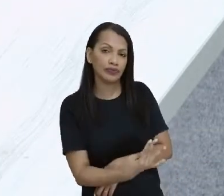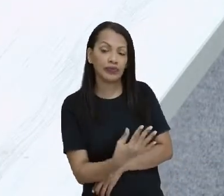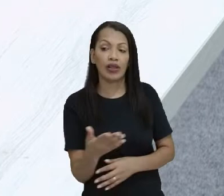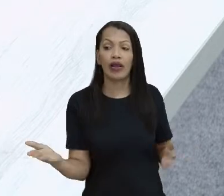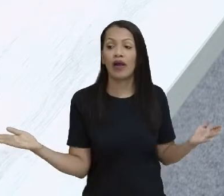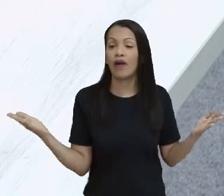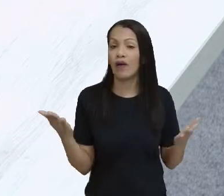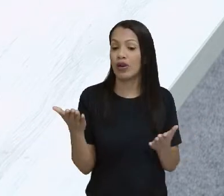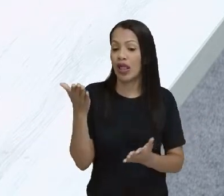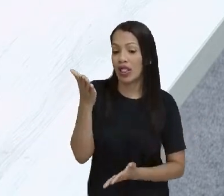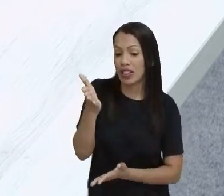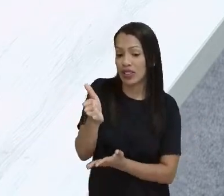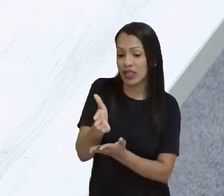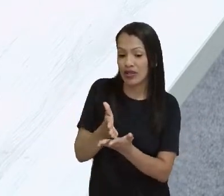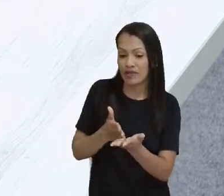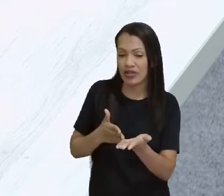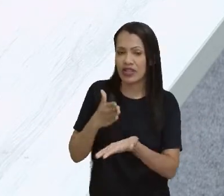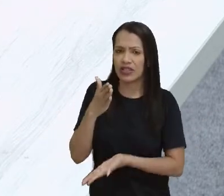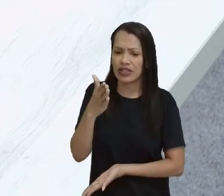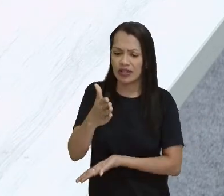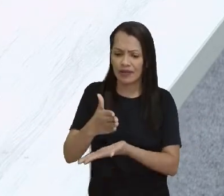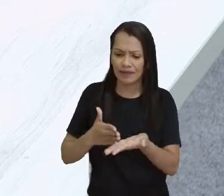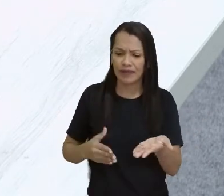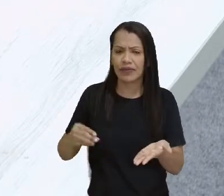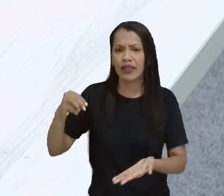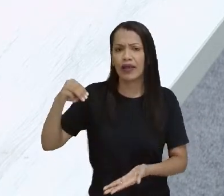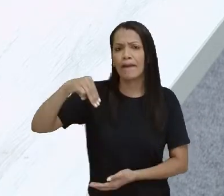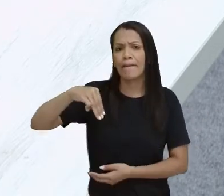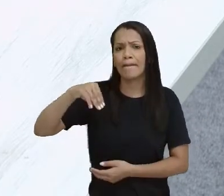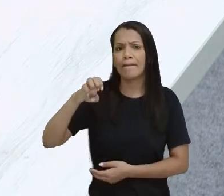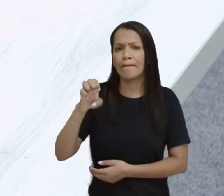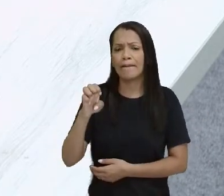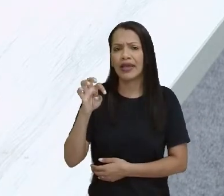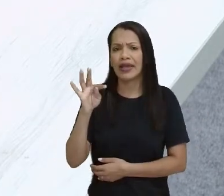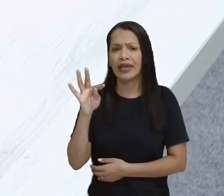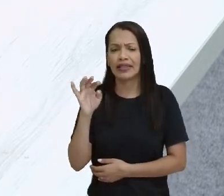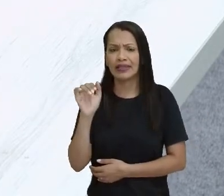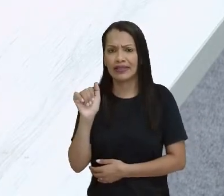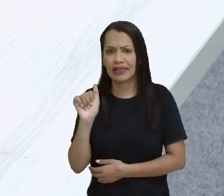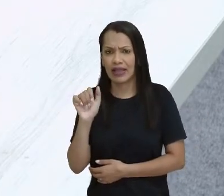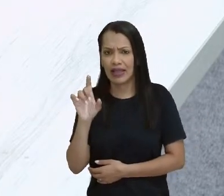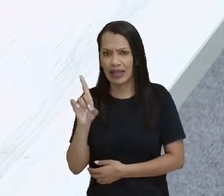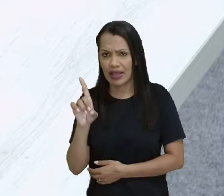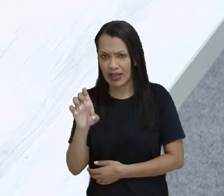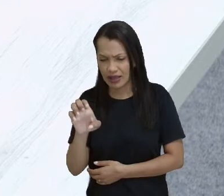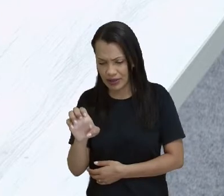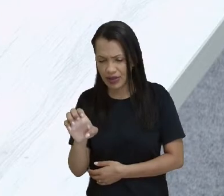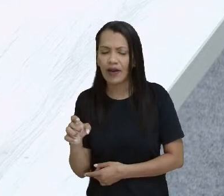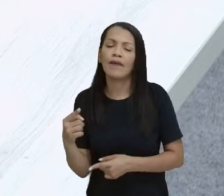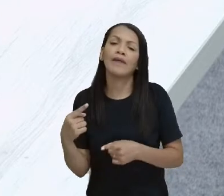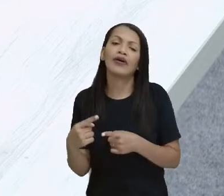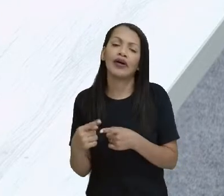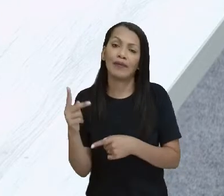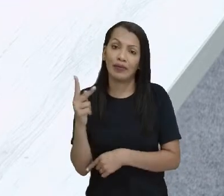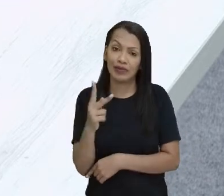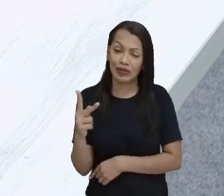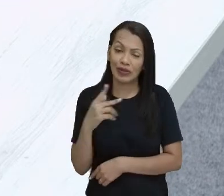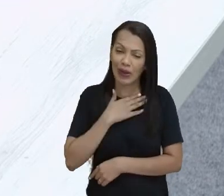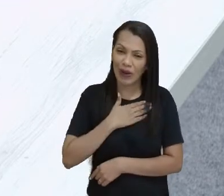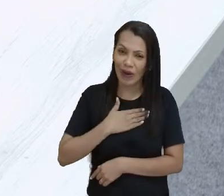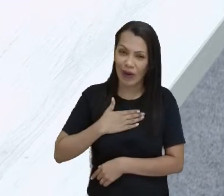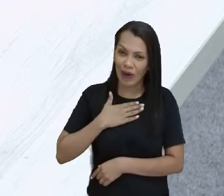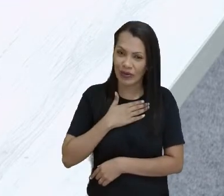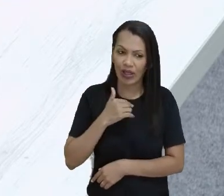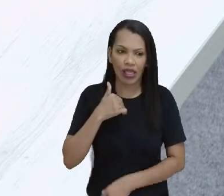a metade de cada pizza dessa para mim e para a professora Casey, porque ela gosta muito de pizza. Oba, amo.